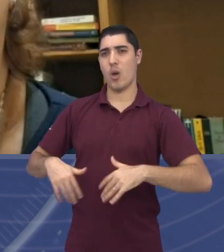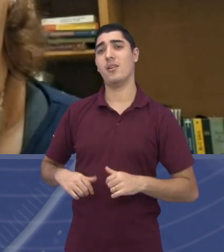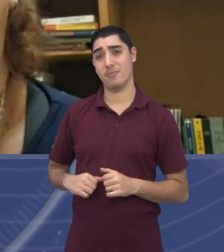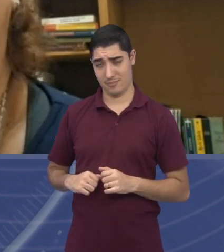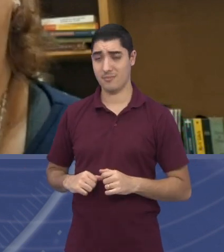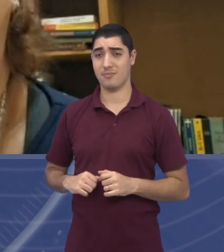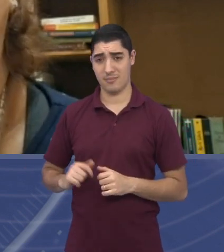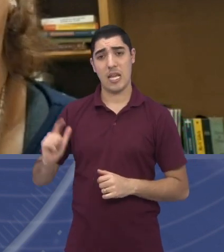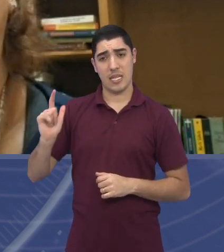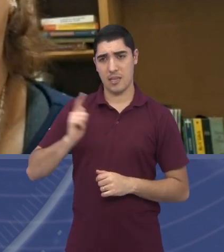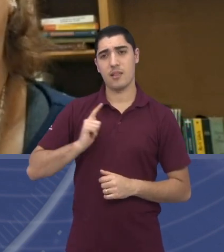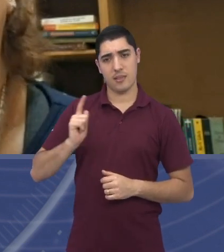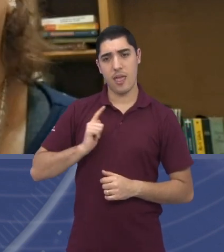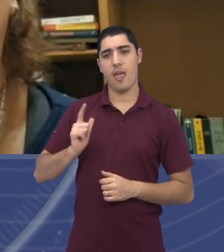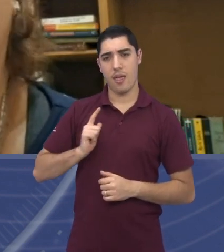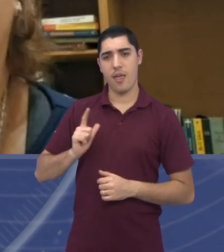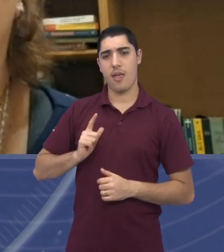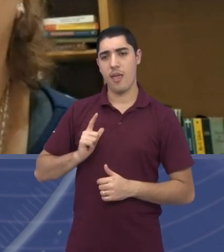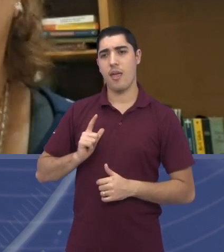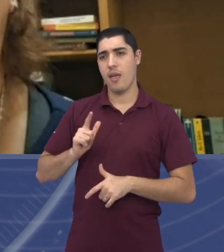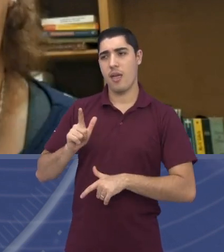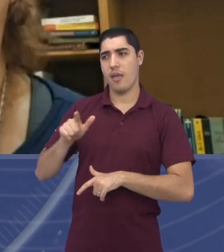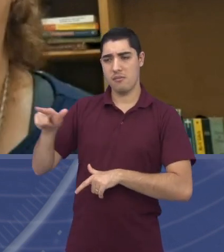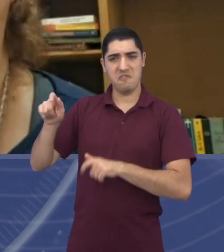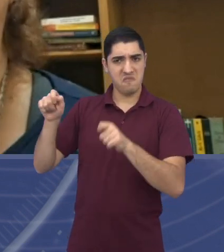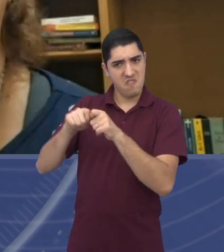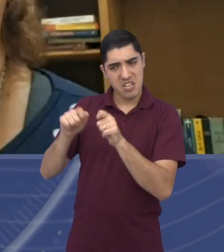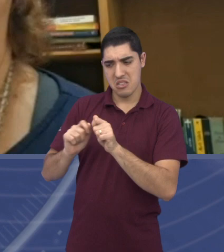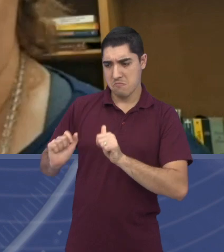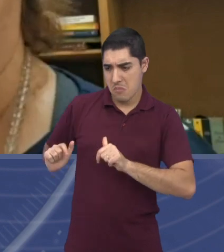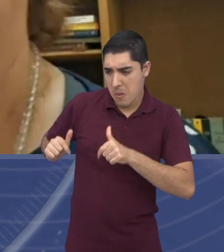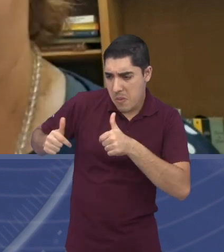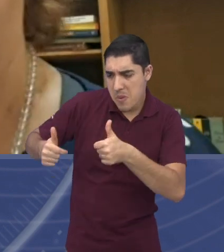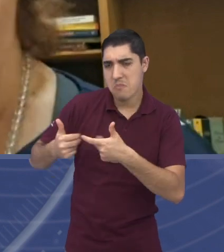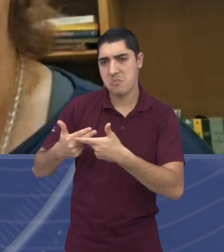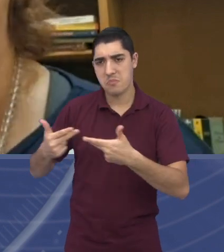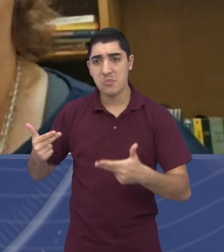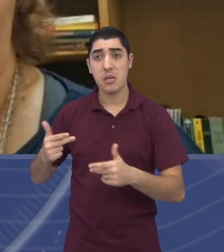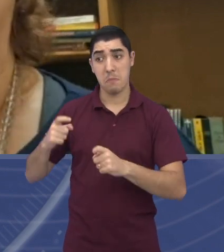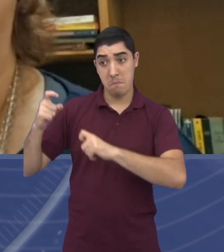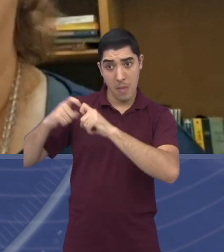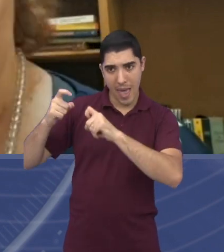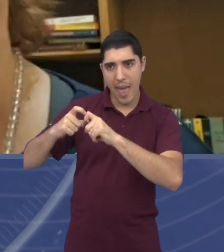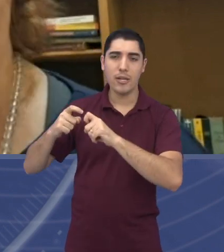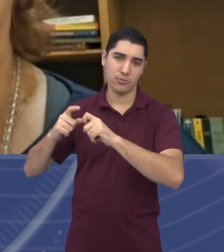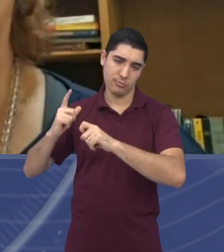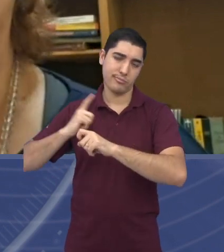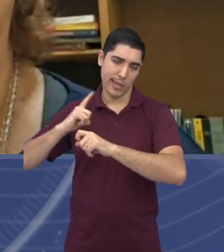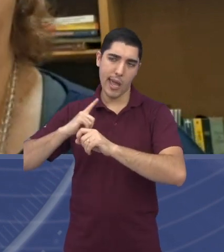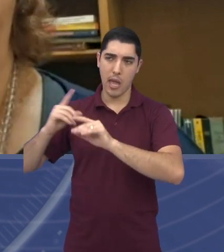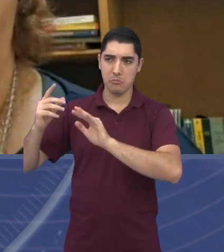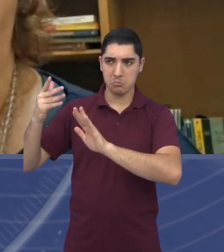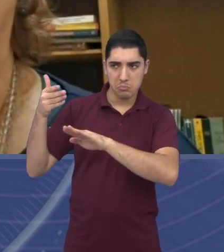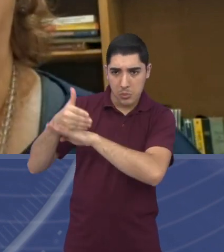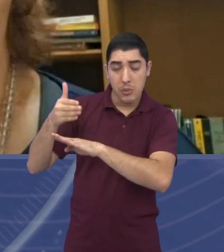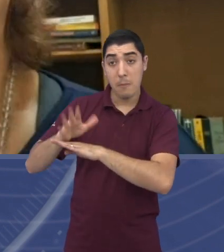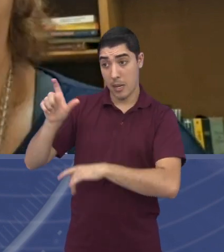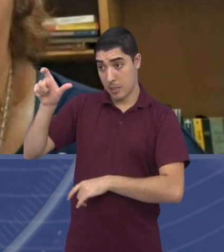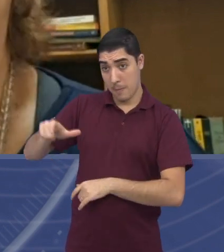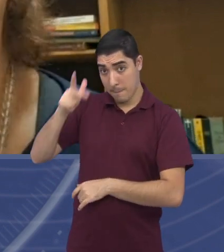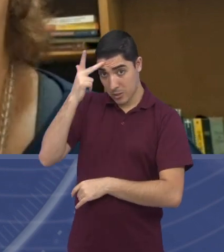aí uma série de atividades, e mesmo a ciência médica, hoje uma pessoa de 60